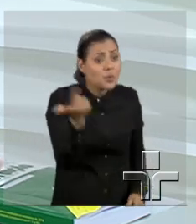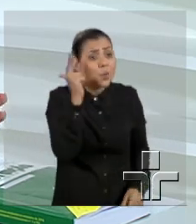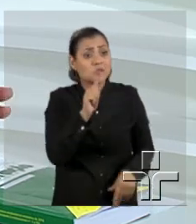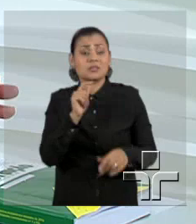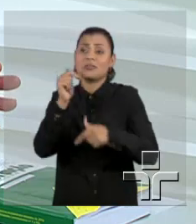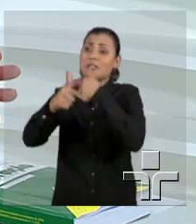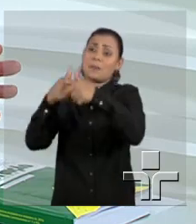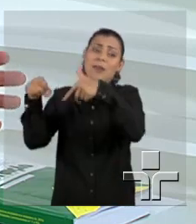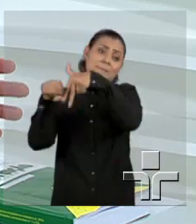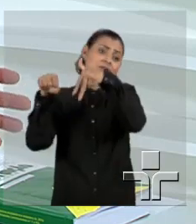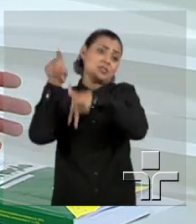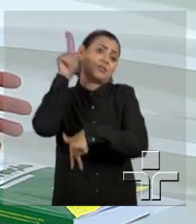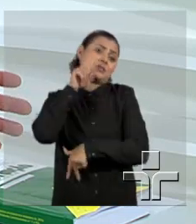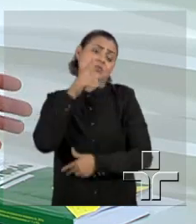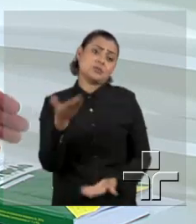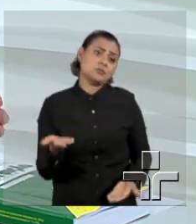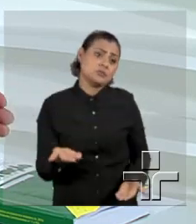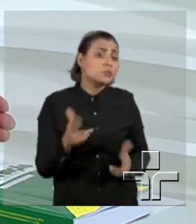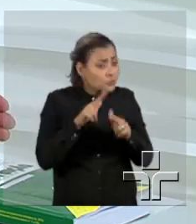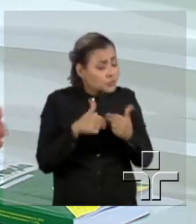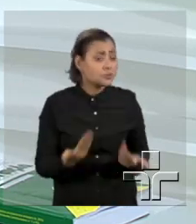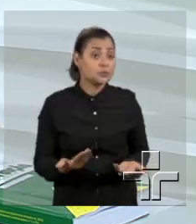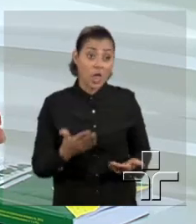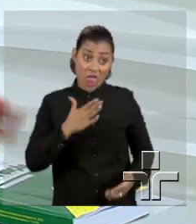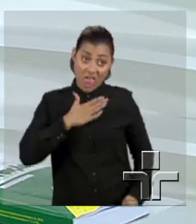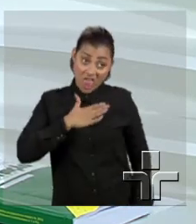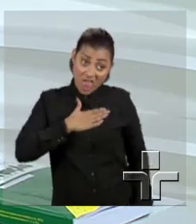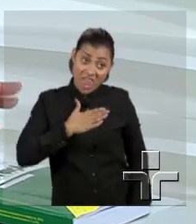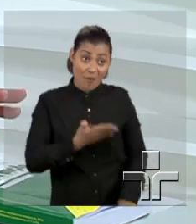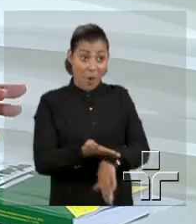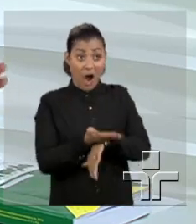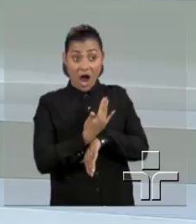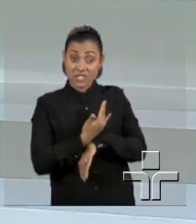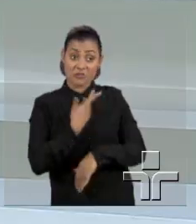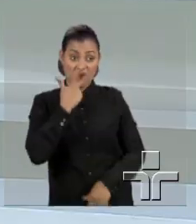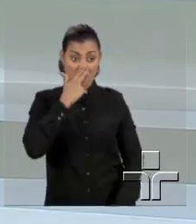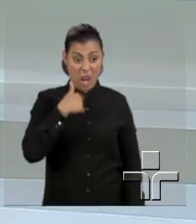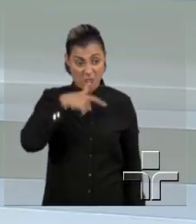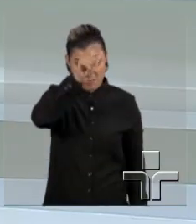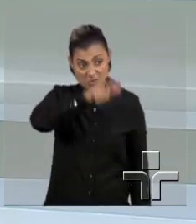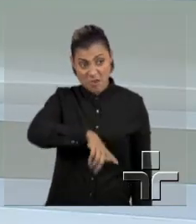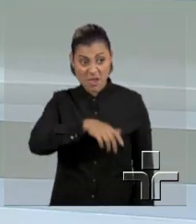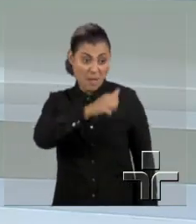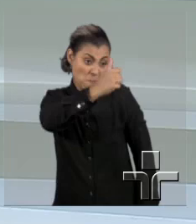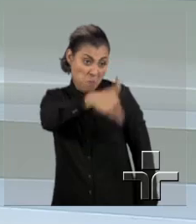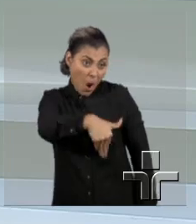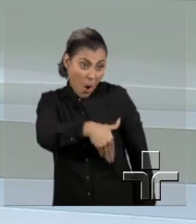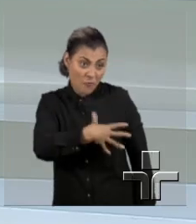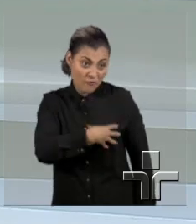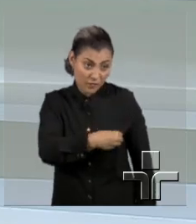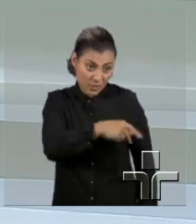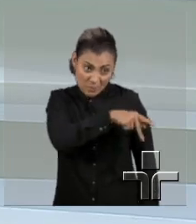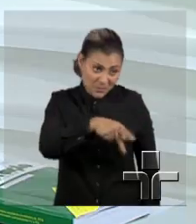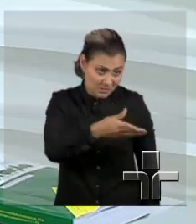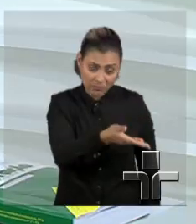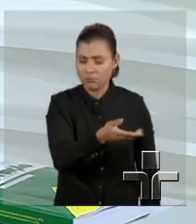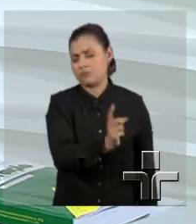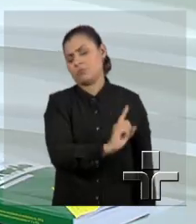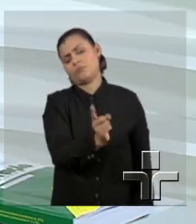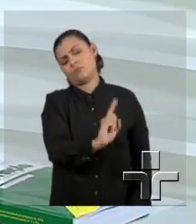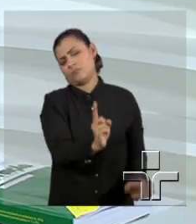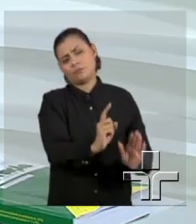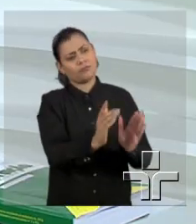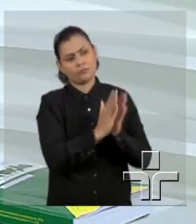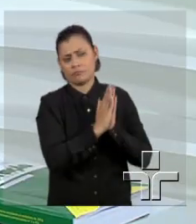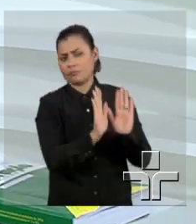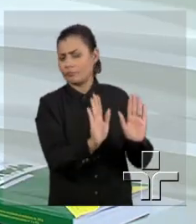cargo. Então, o que interessa é isso. Não estou, por antecipação, desqualificando, excluindo o filho do presidente, absolutamente. Estou